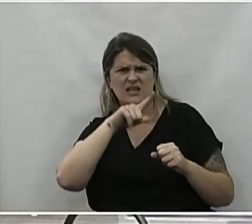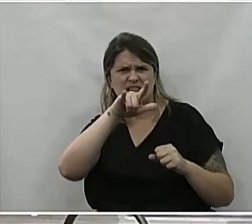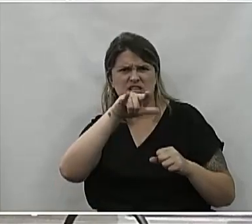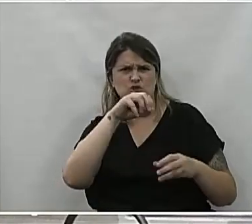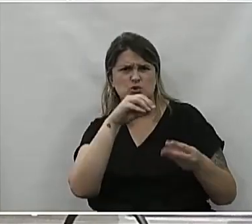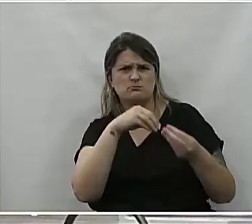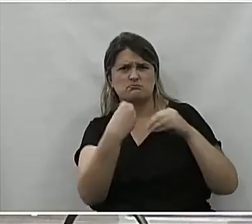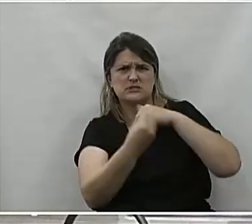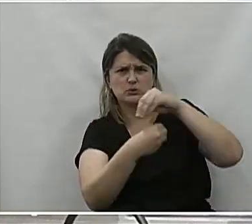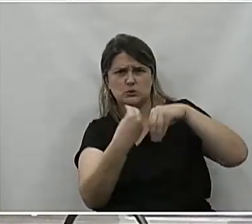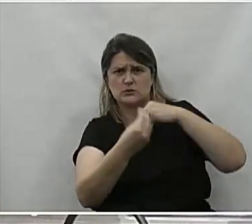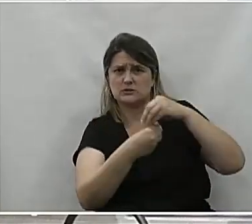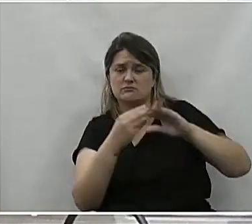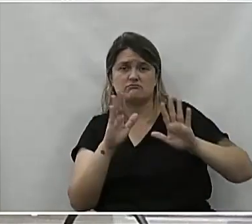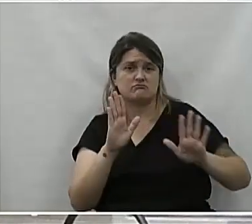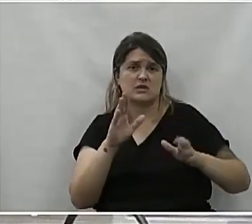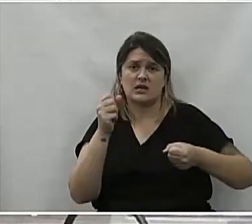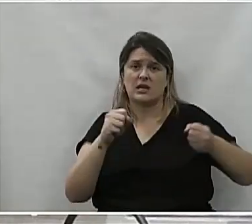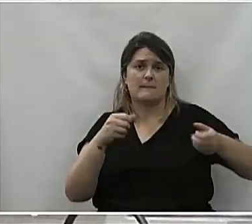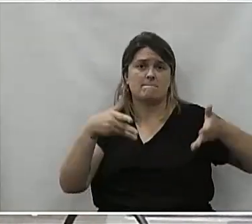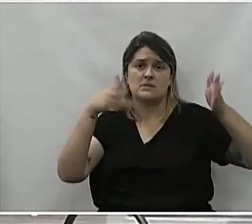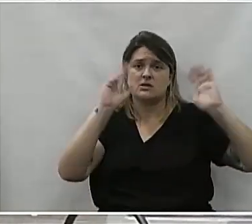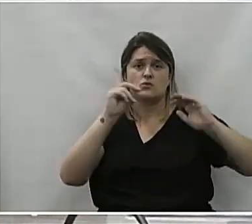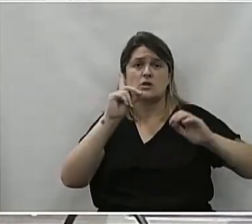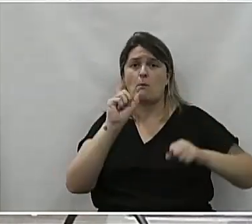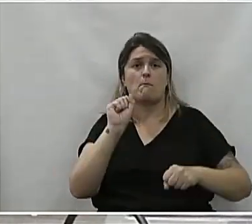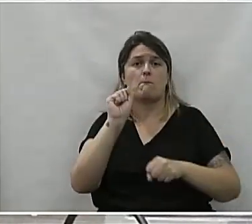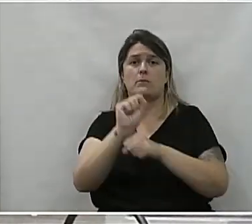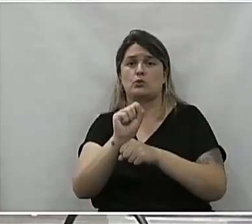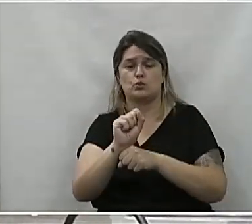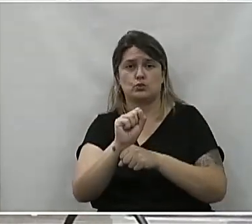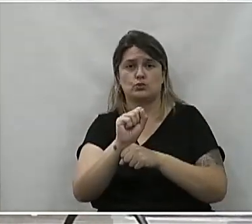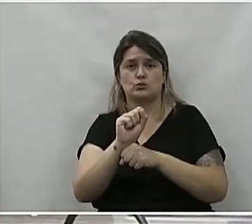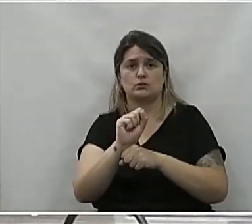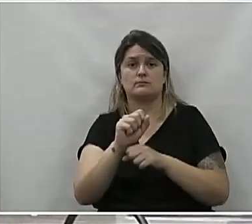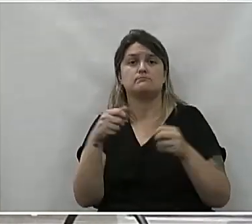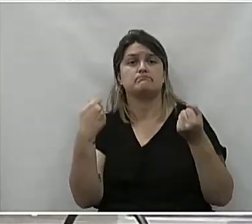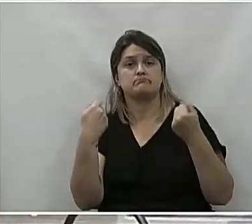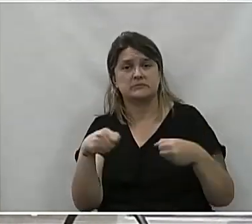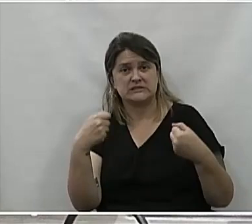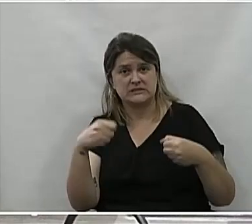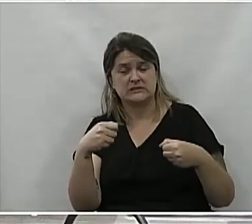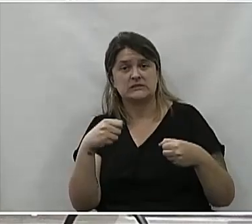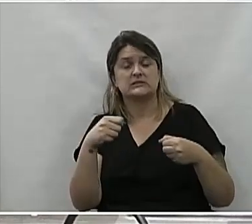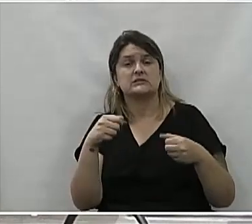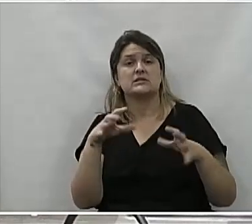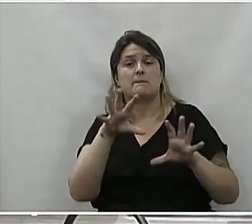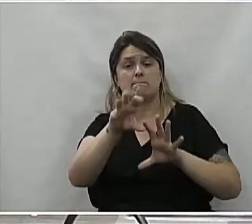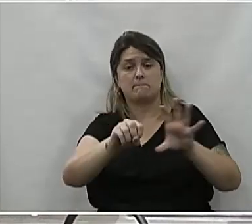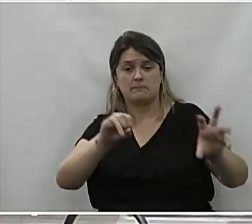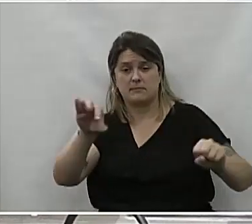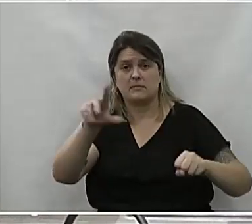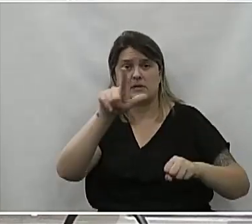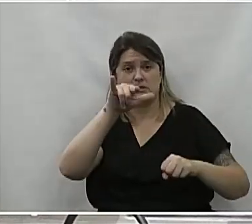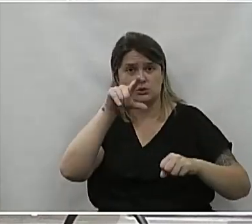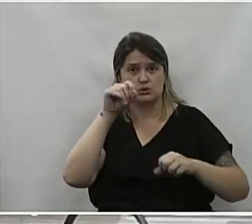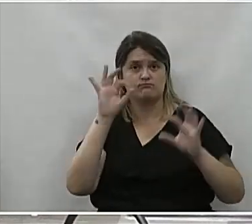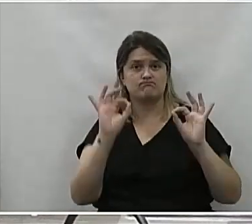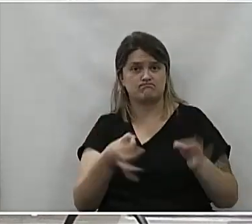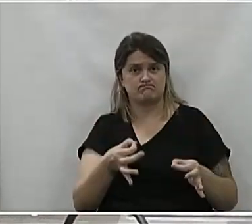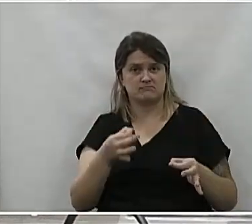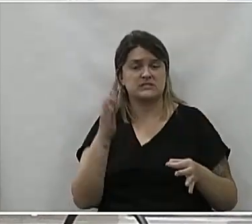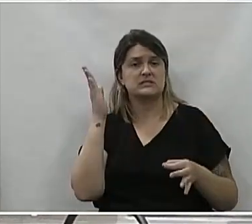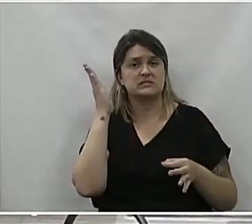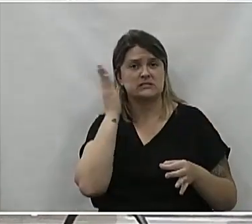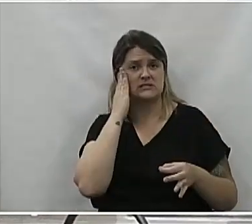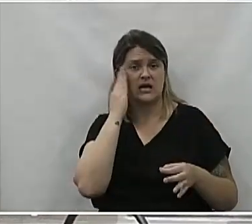orgânico Misturado Mas o caminhão Nem parou Precisamos Que a coleta Seja assertiva A gente